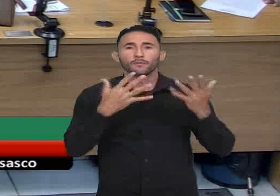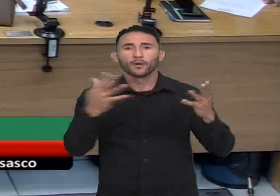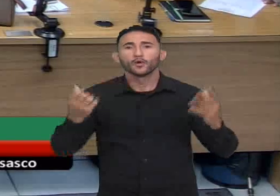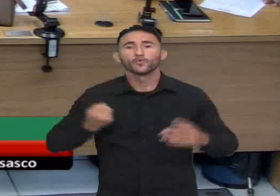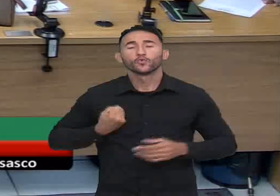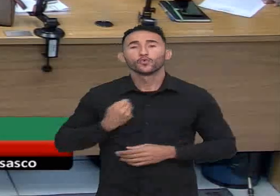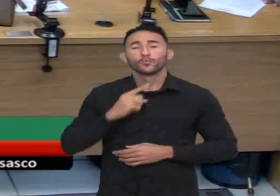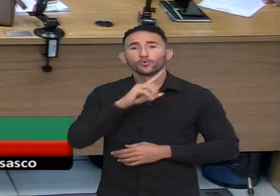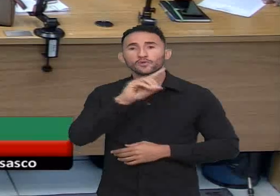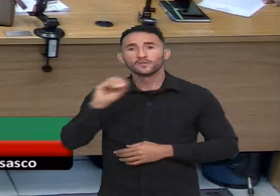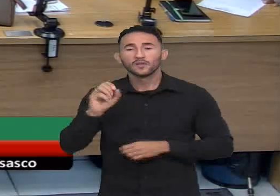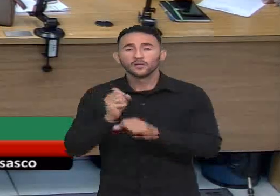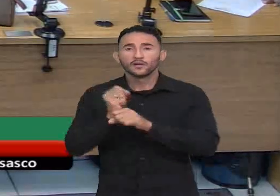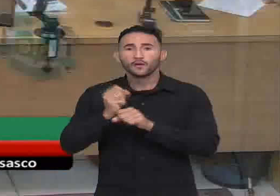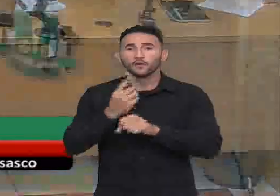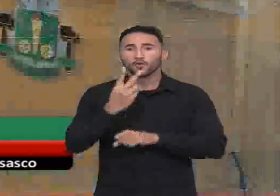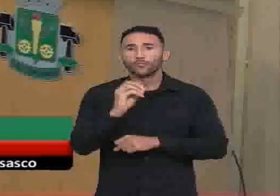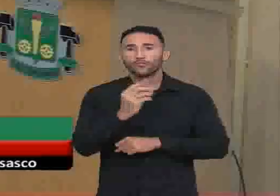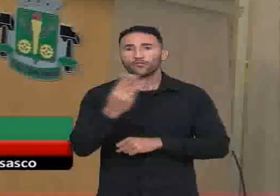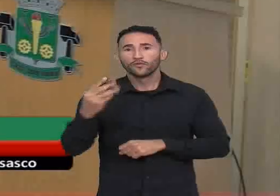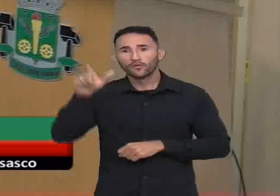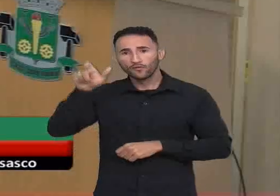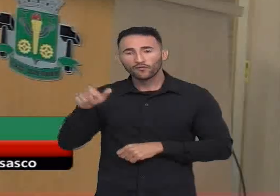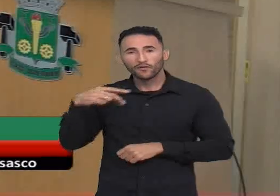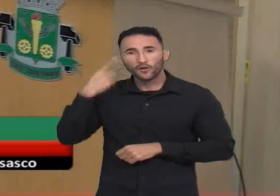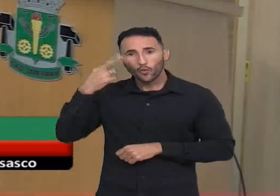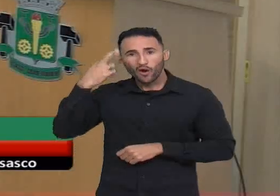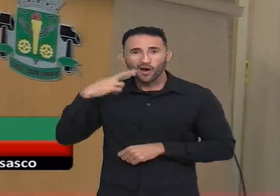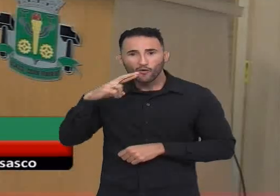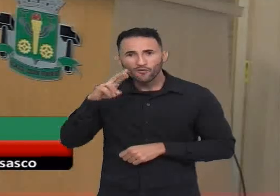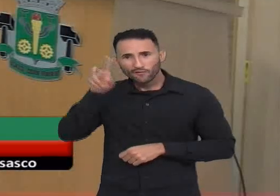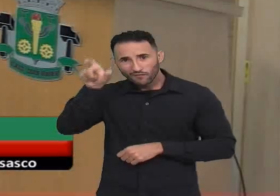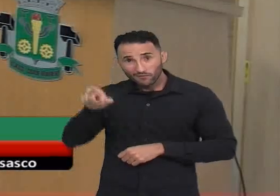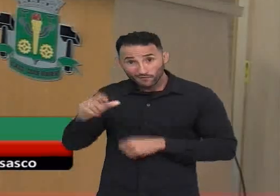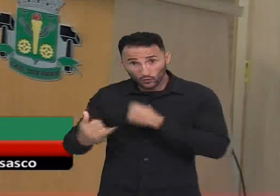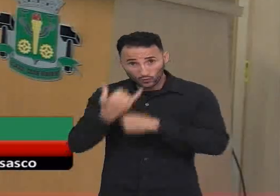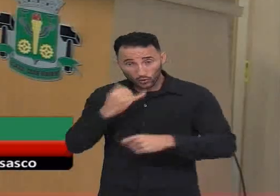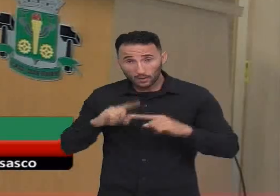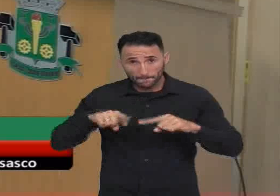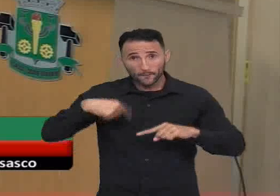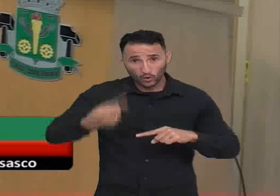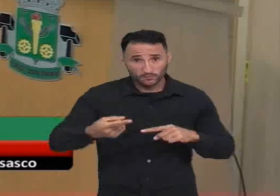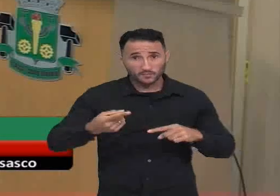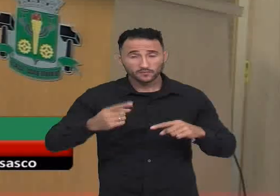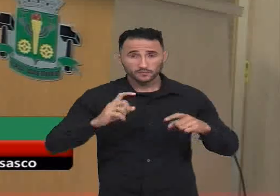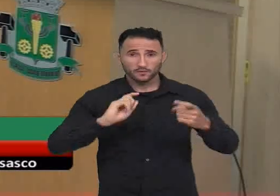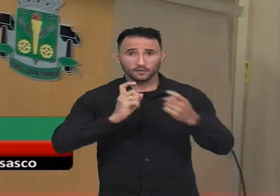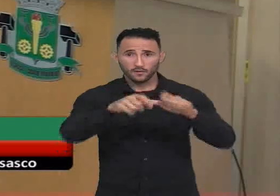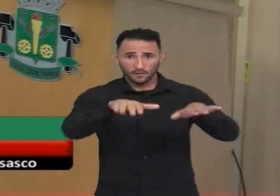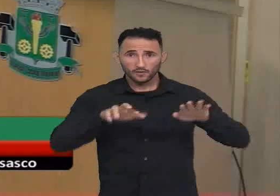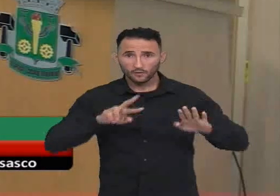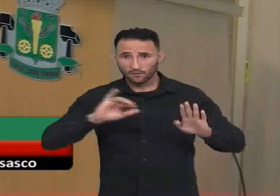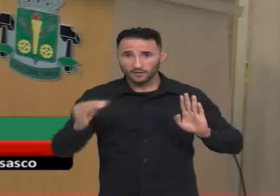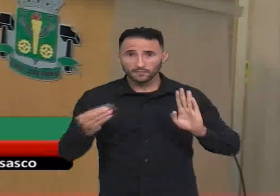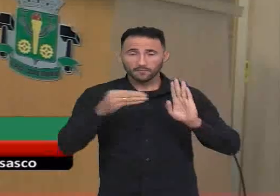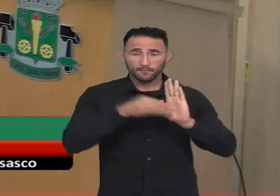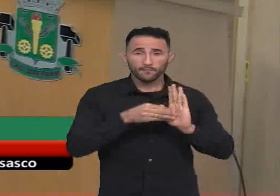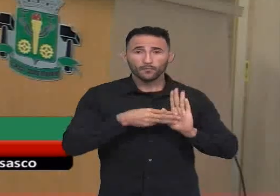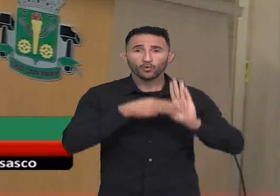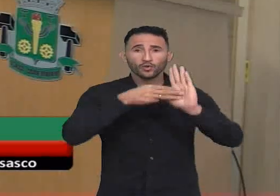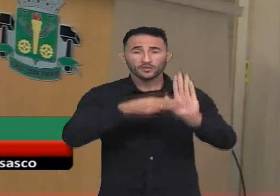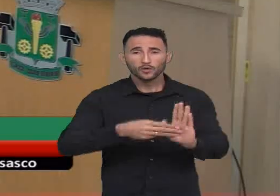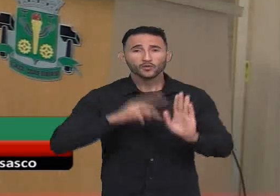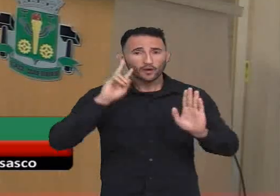de 2023, do nobre vereador Ralph, vereador ausente. Na ausência do autor, será pautado na próxima sessão. Moção